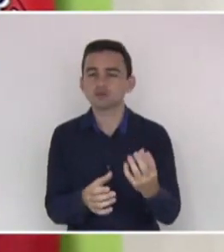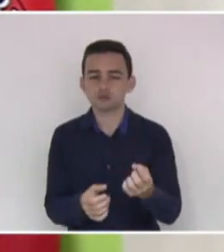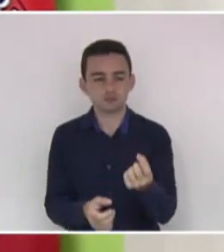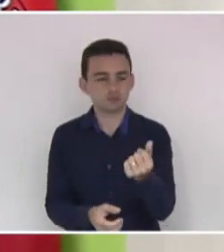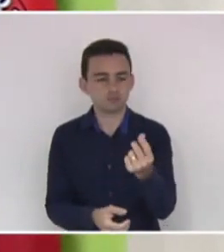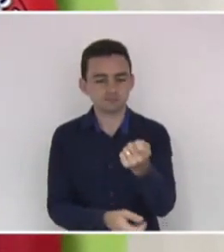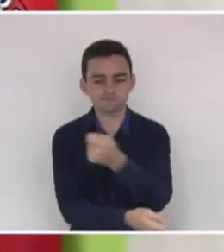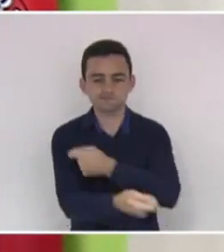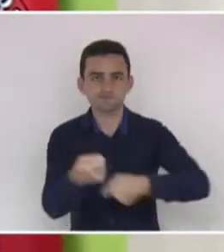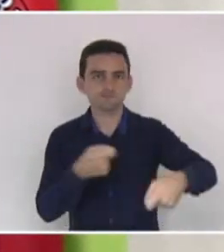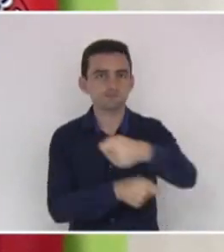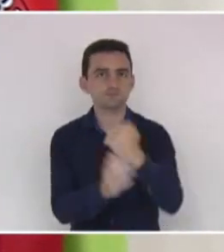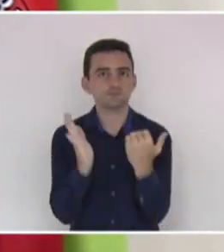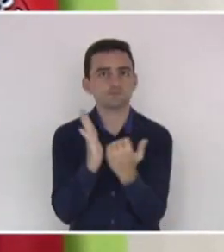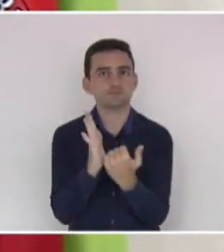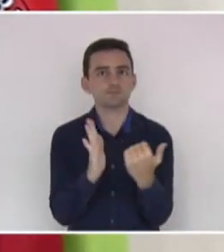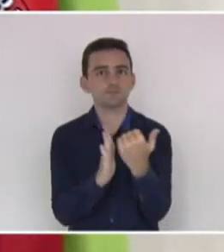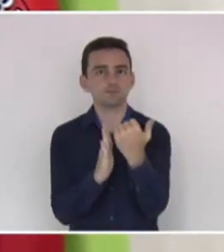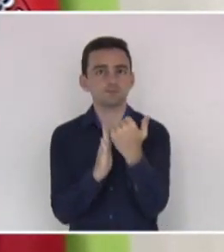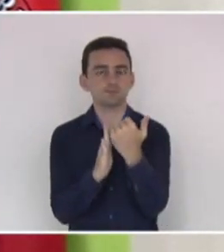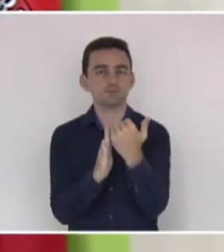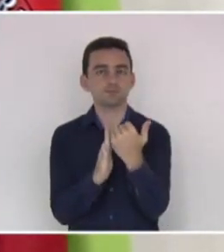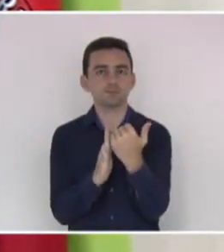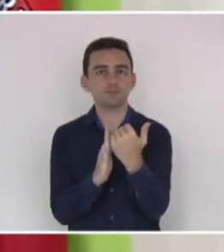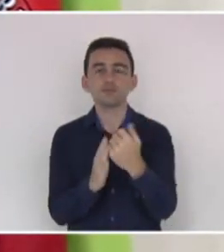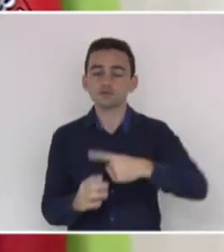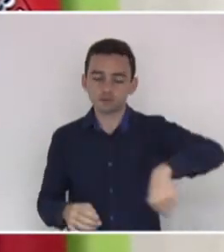desse país. E nós sabemos que